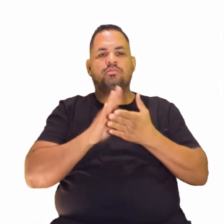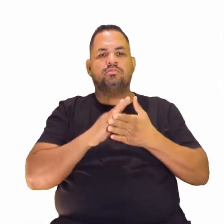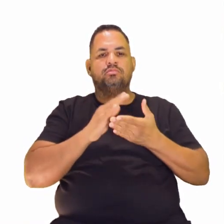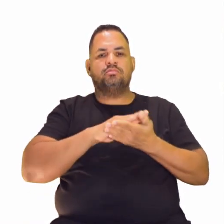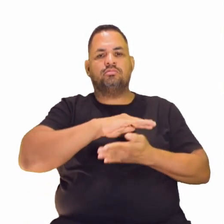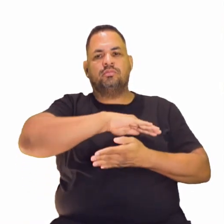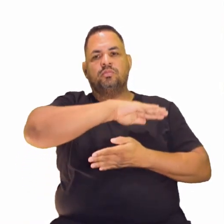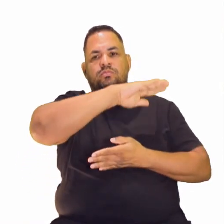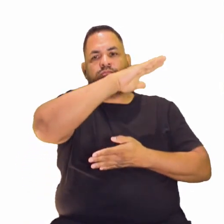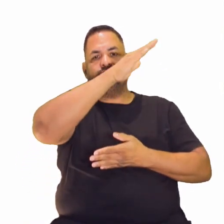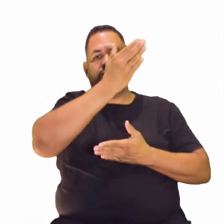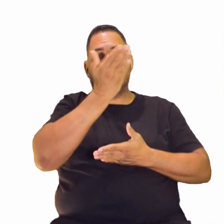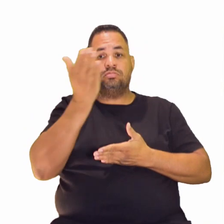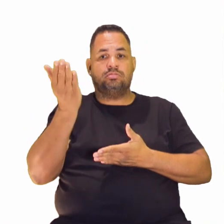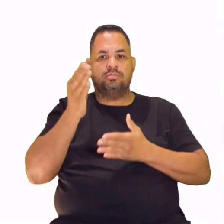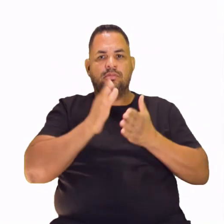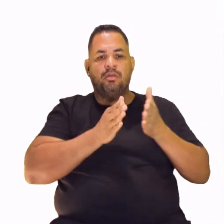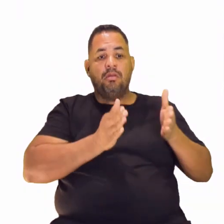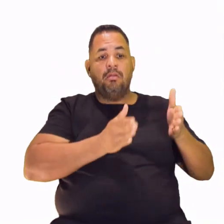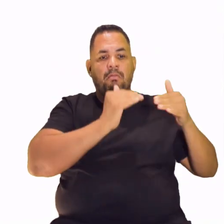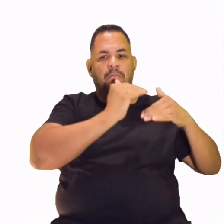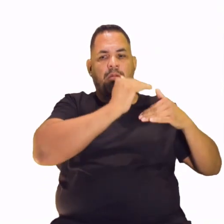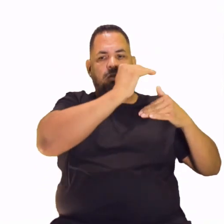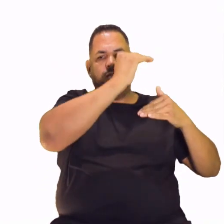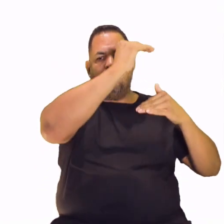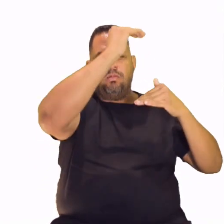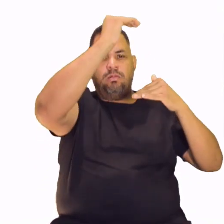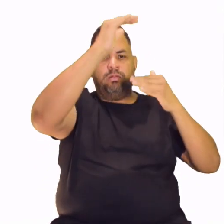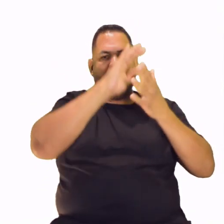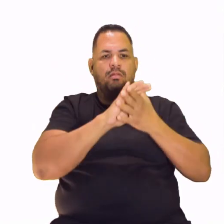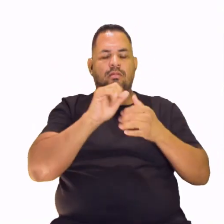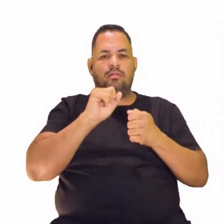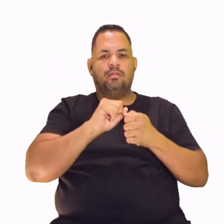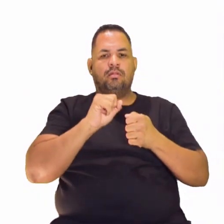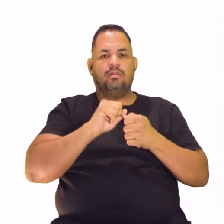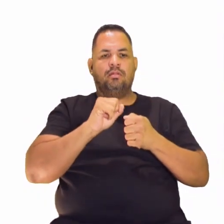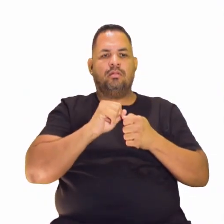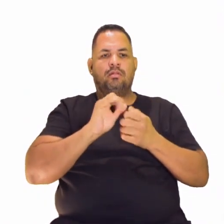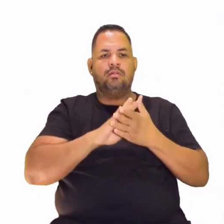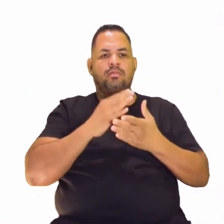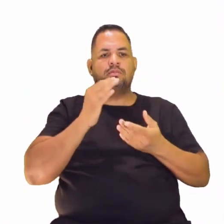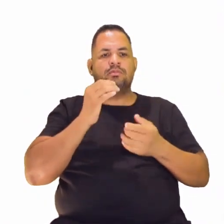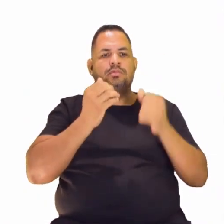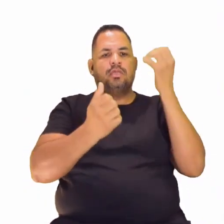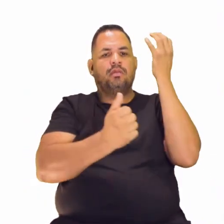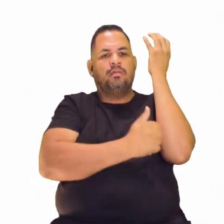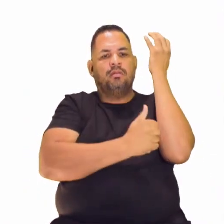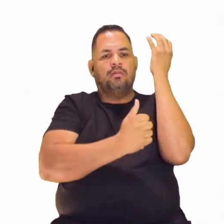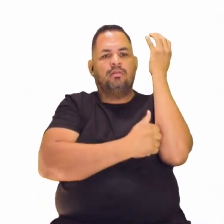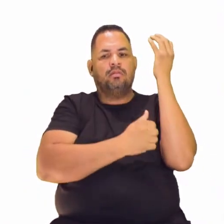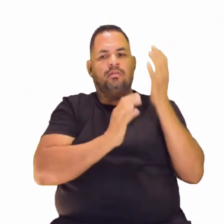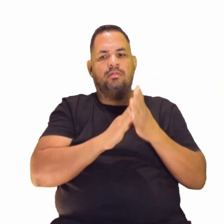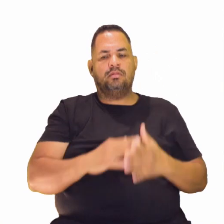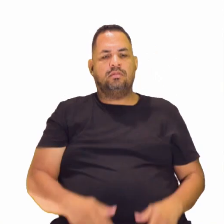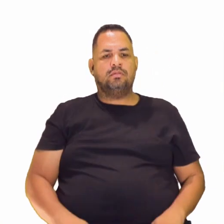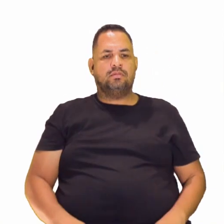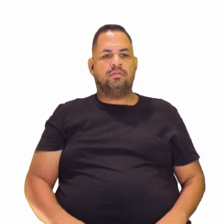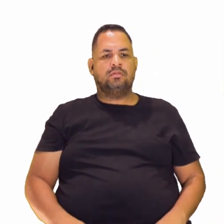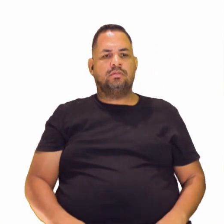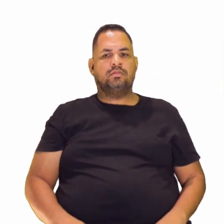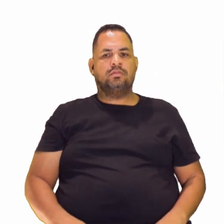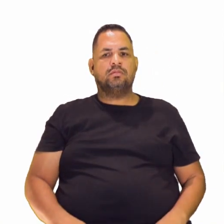de caixas de engraxate feitas de madeira, né? Isso aqui é um trabalho